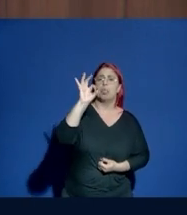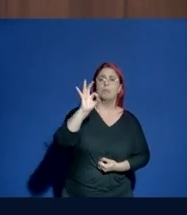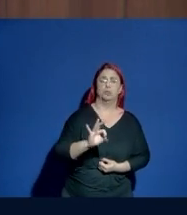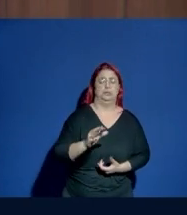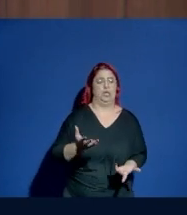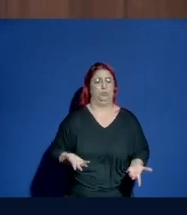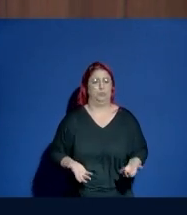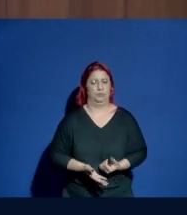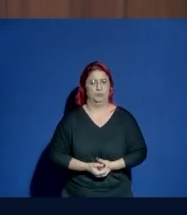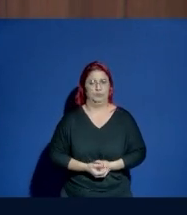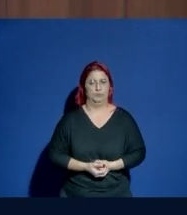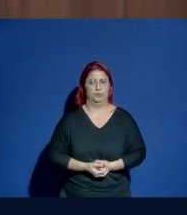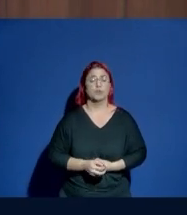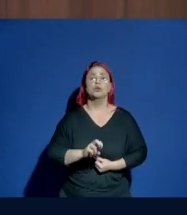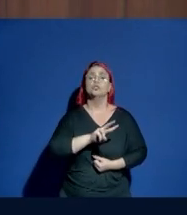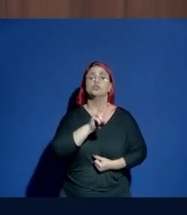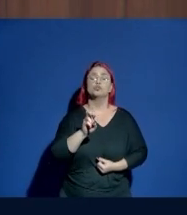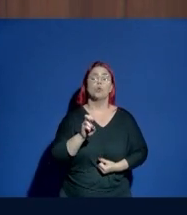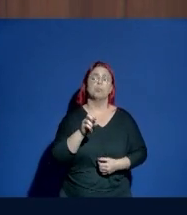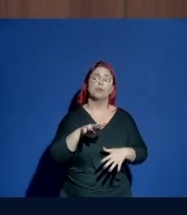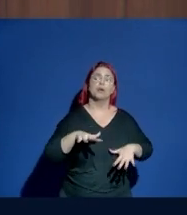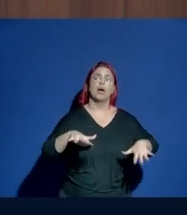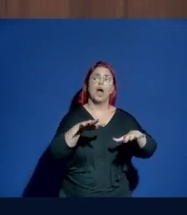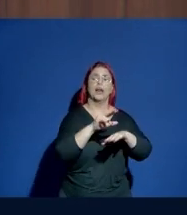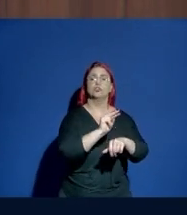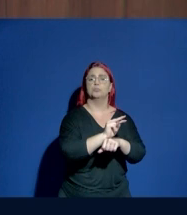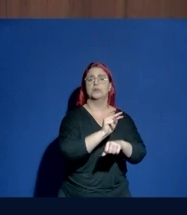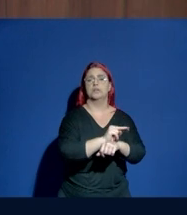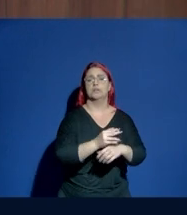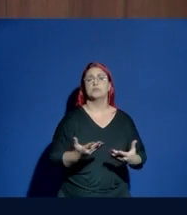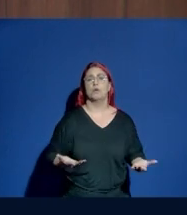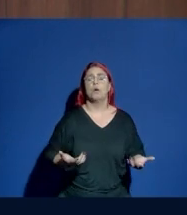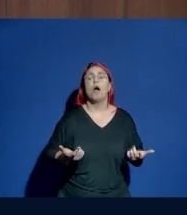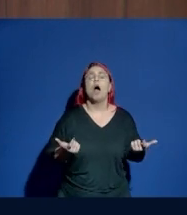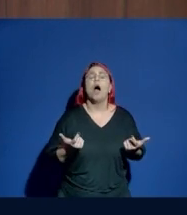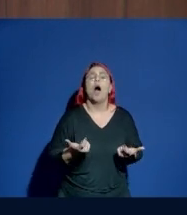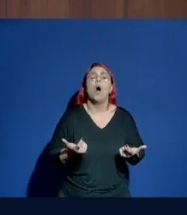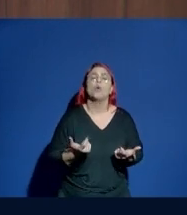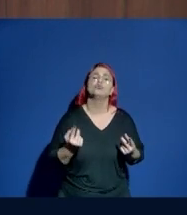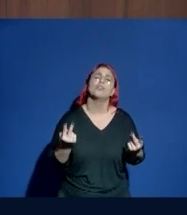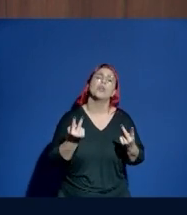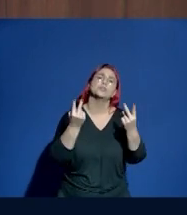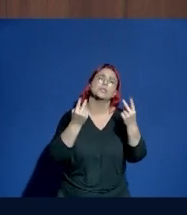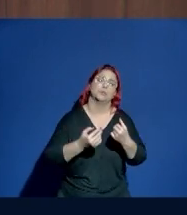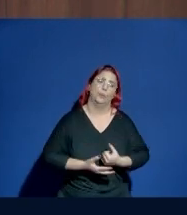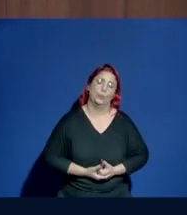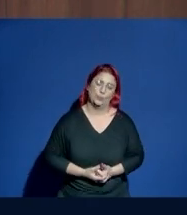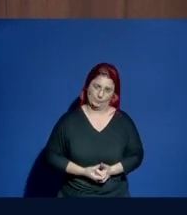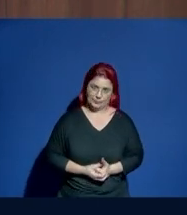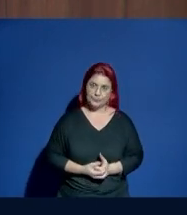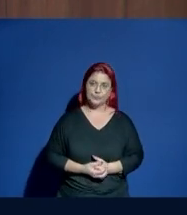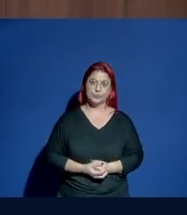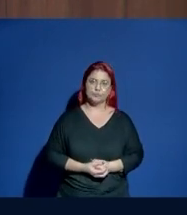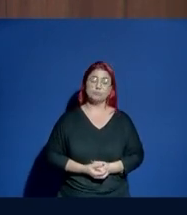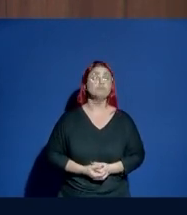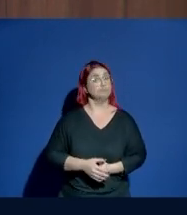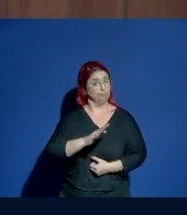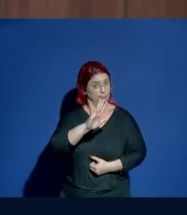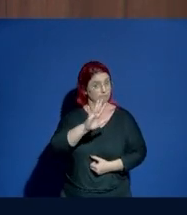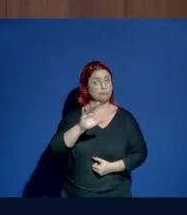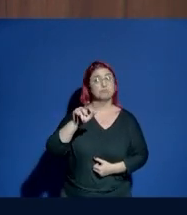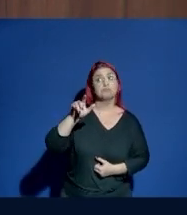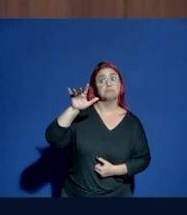como área de preservação onde é que está isso agora você tem o